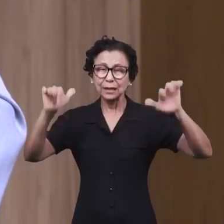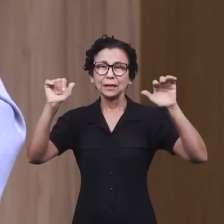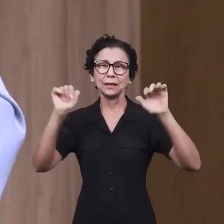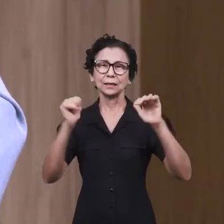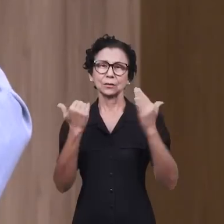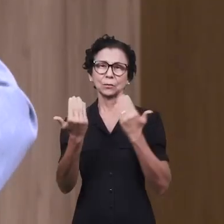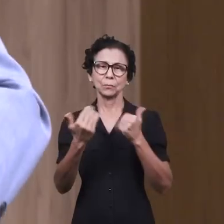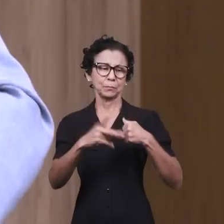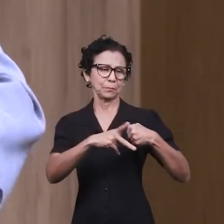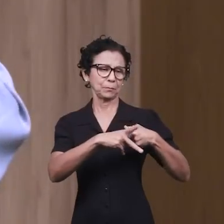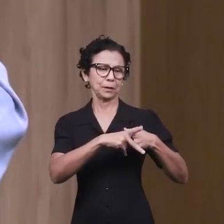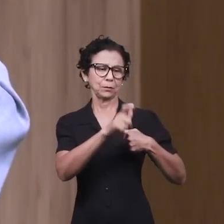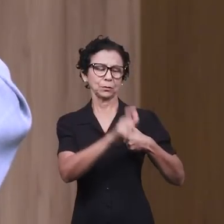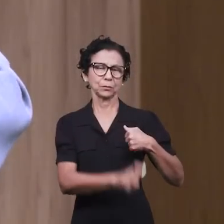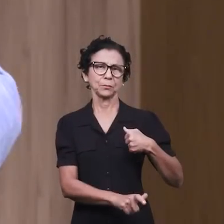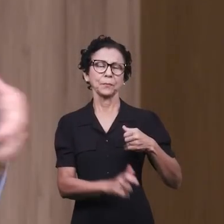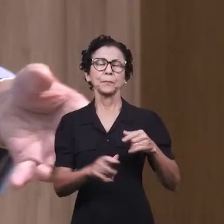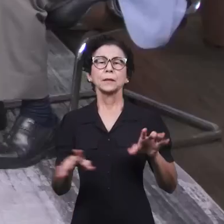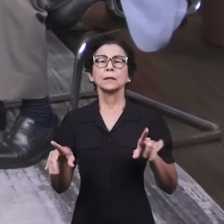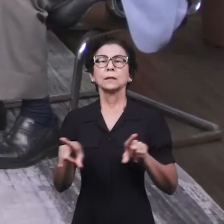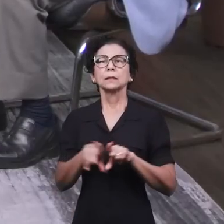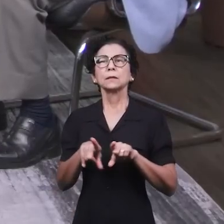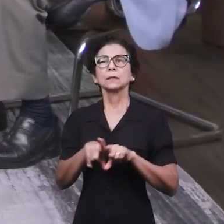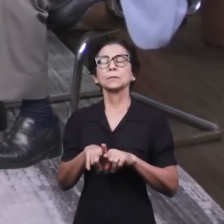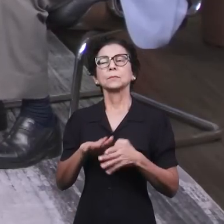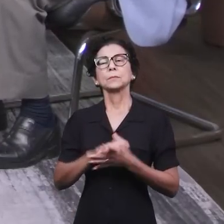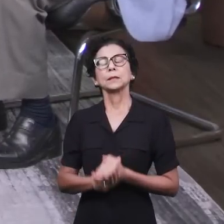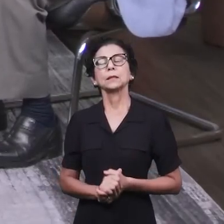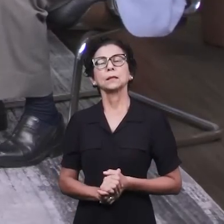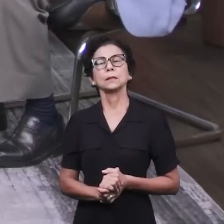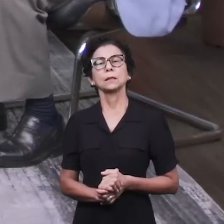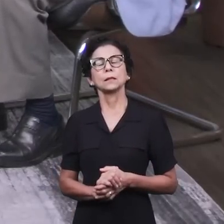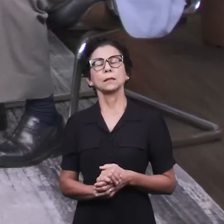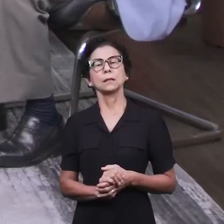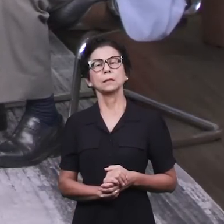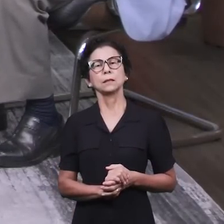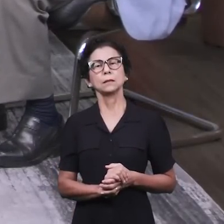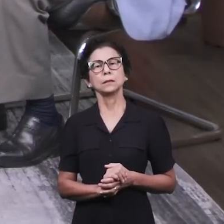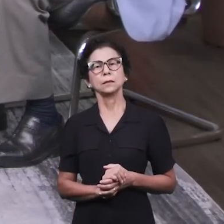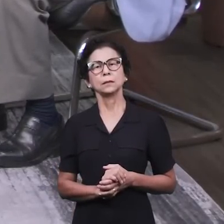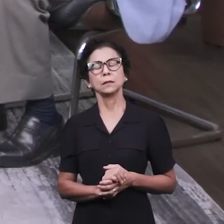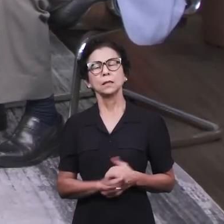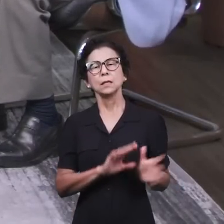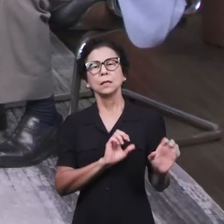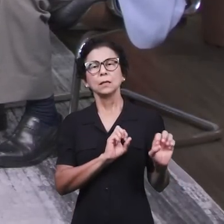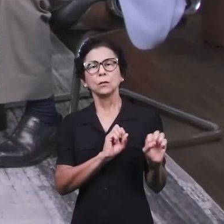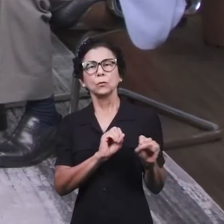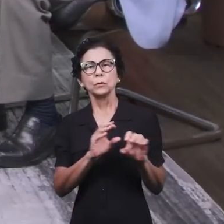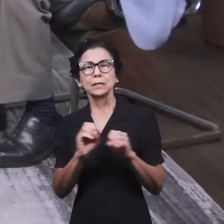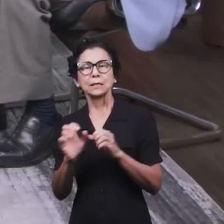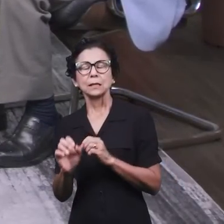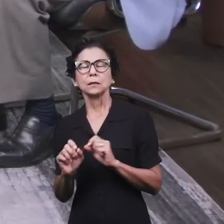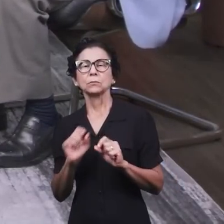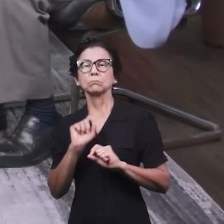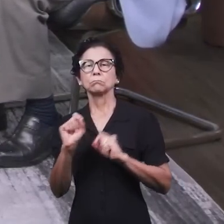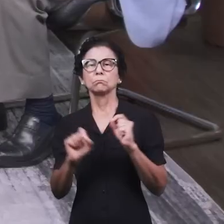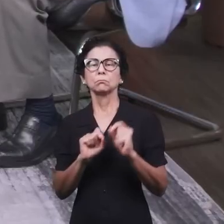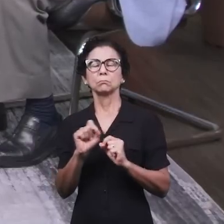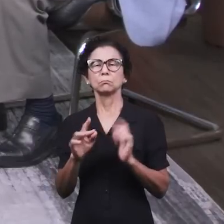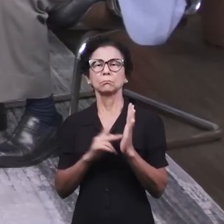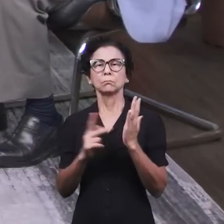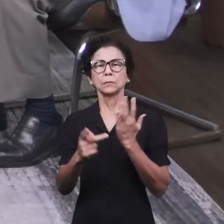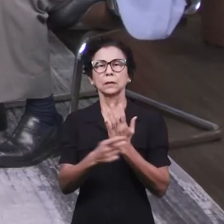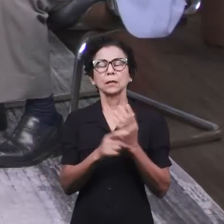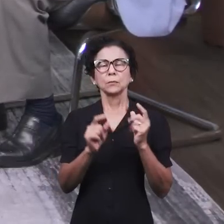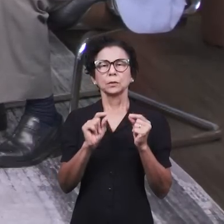Fragmentos. E ele fala fragmentos, exatamente. E ele fala também, quer dizer, numa palavra que vem e entra nos